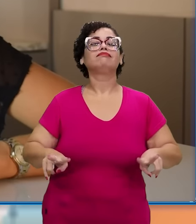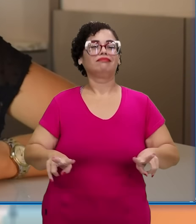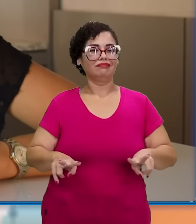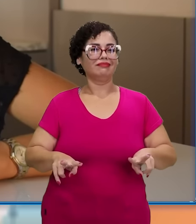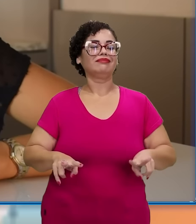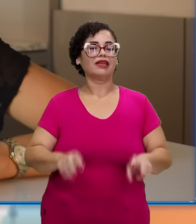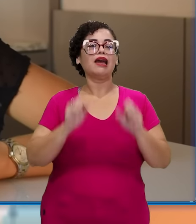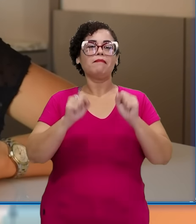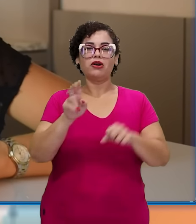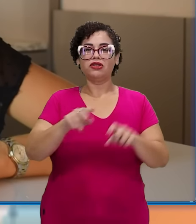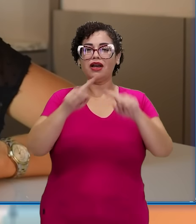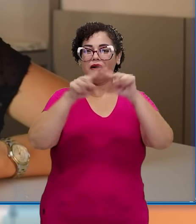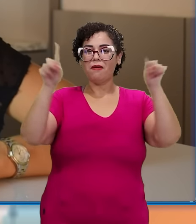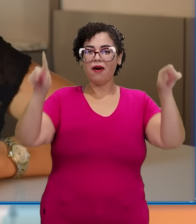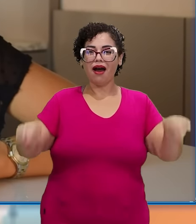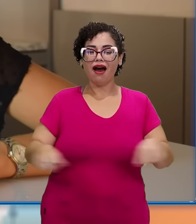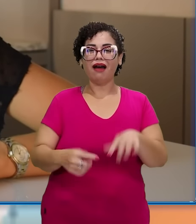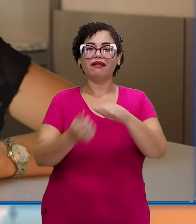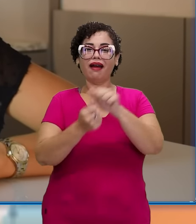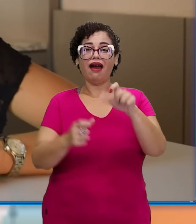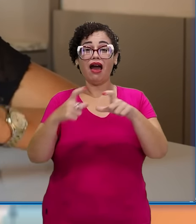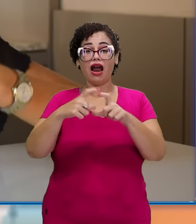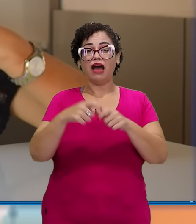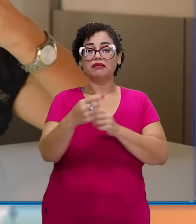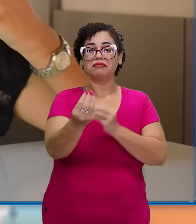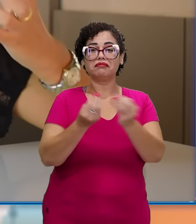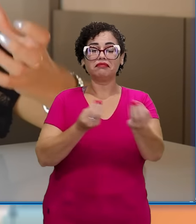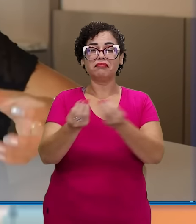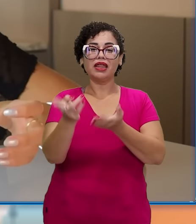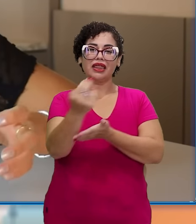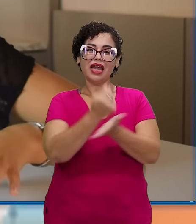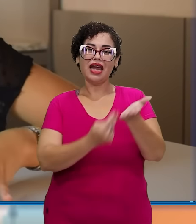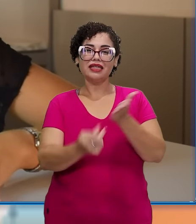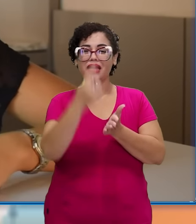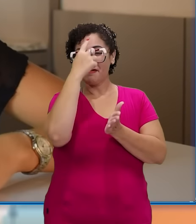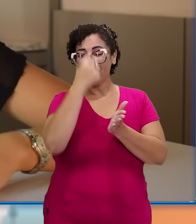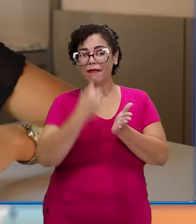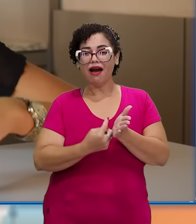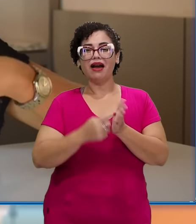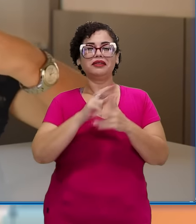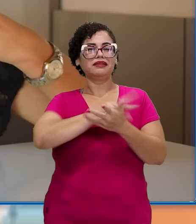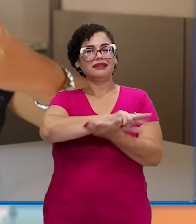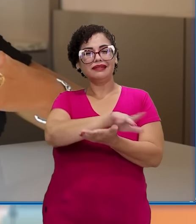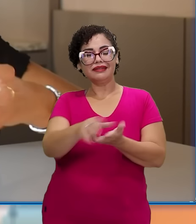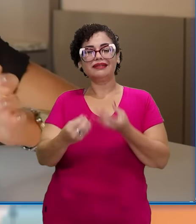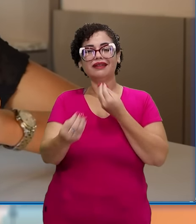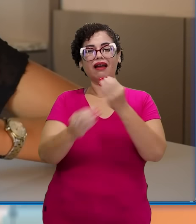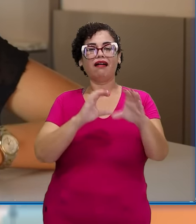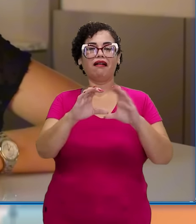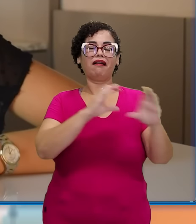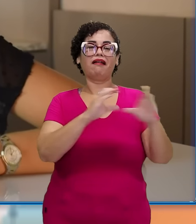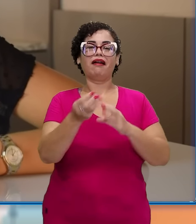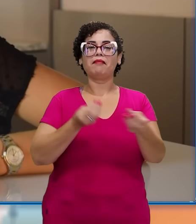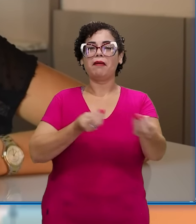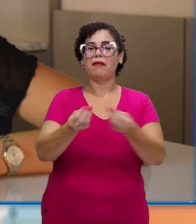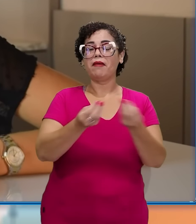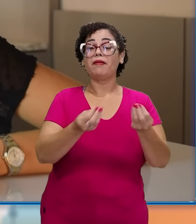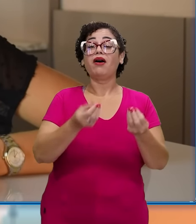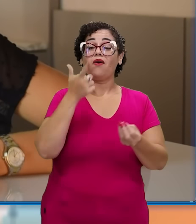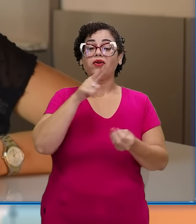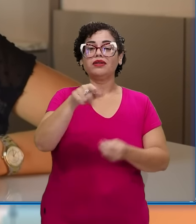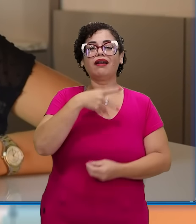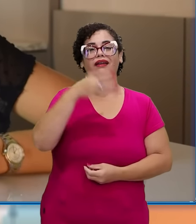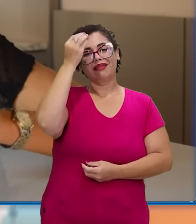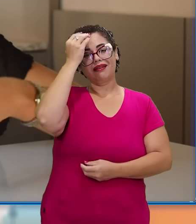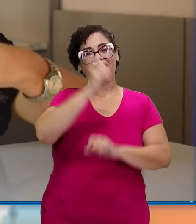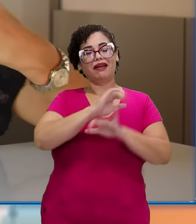visuais podem ser utilizados quadros cartões de comunicação desenhos imagens tudo isso para ajudar